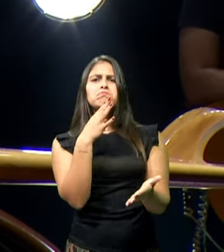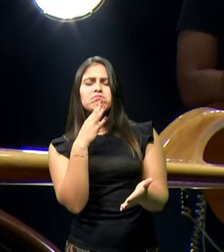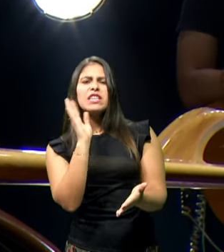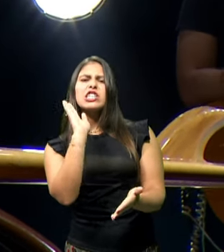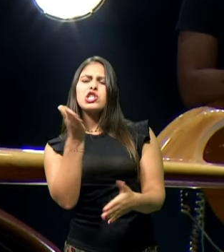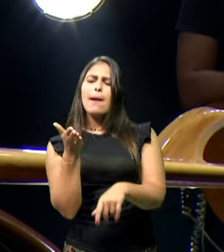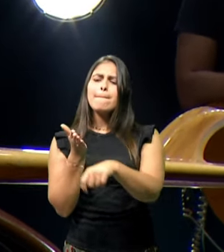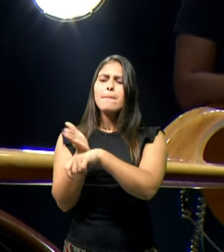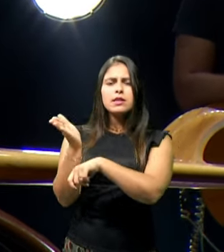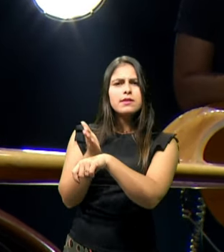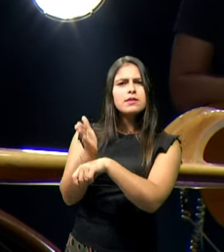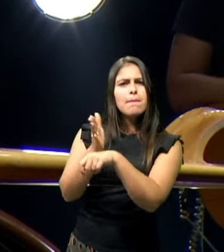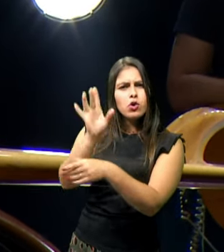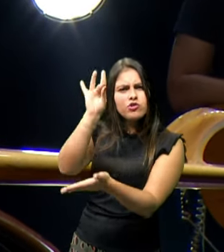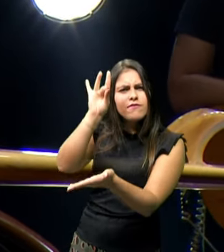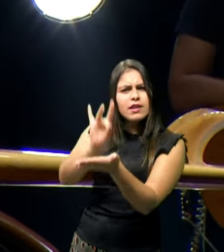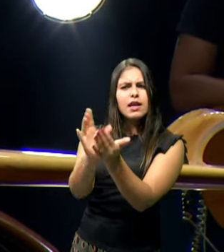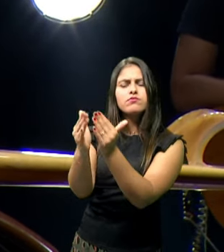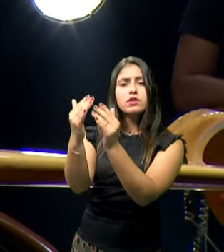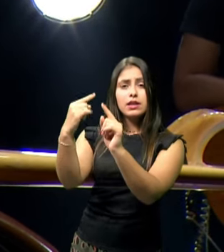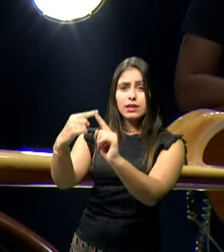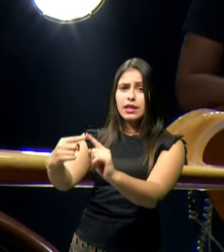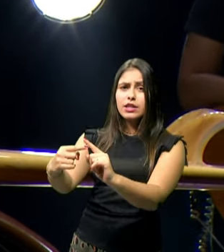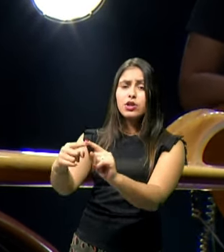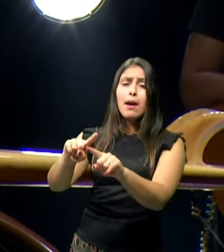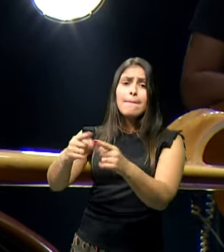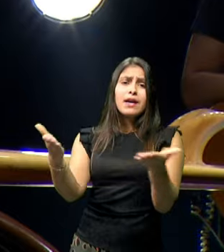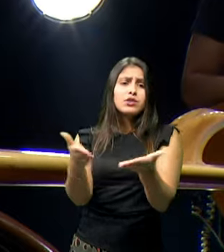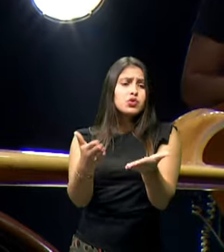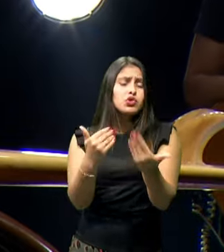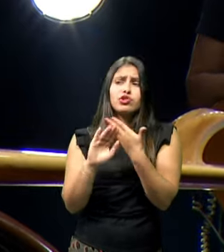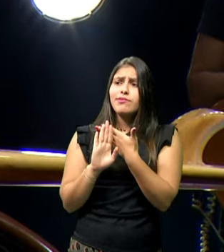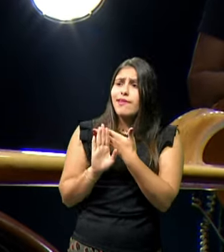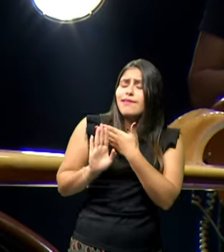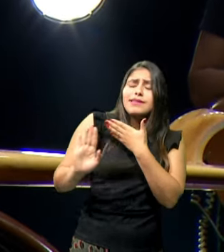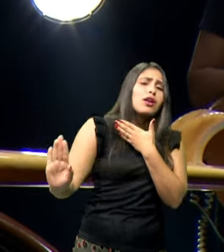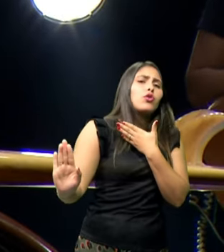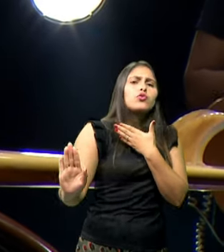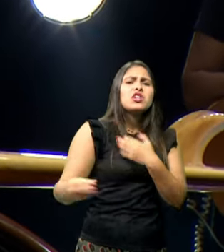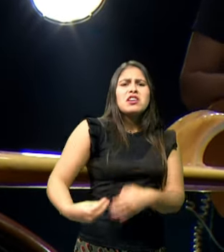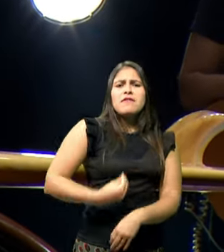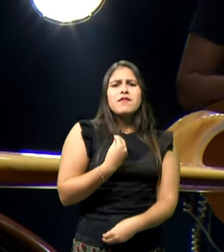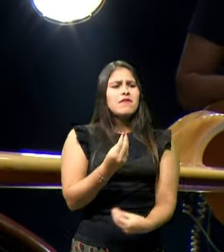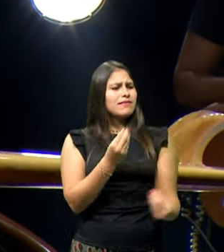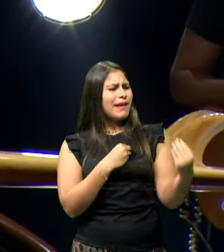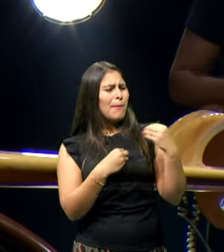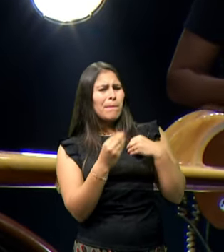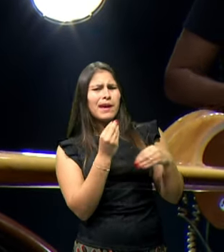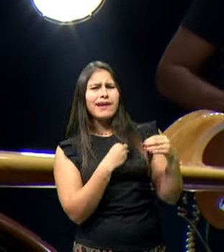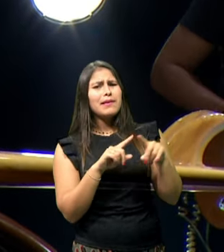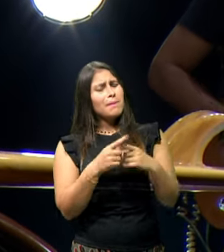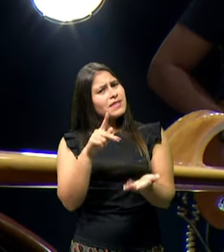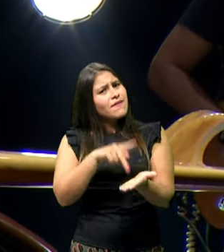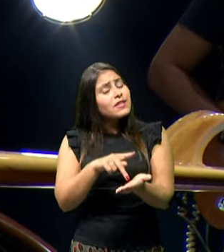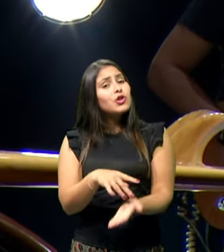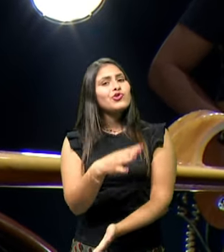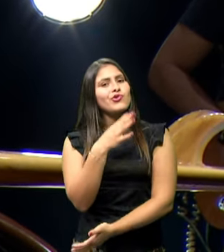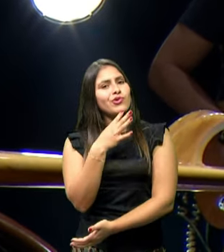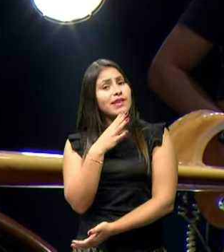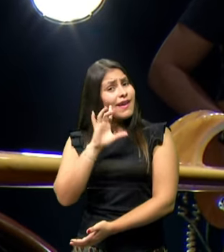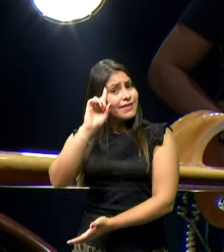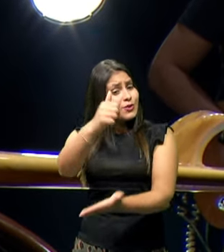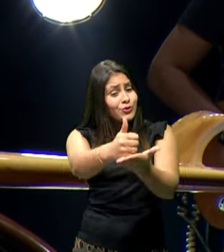igreja. Ou criado na igreja. Hoje você está caído, você está afastado, vivendo no pecado, mas sabe da verdade. Foi Deus que